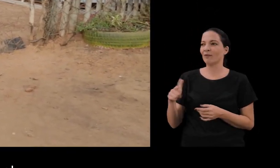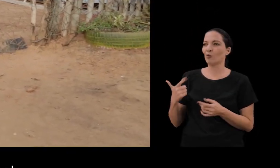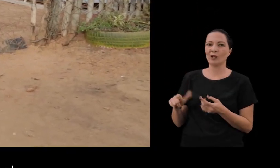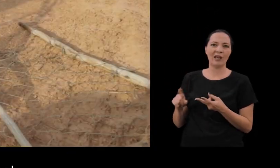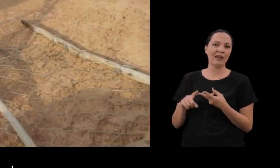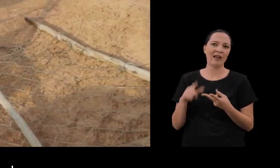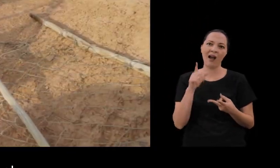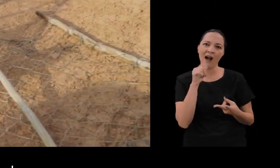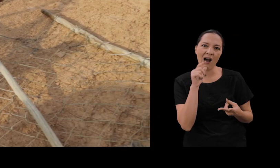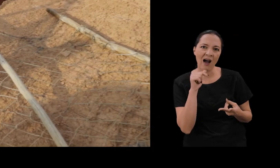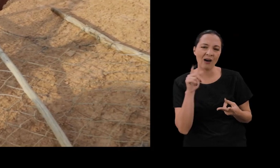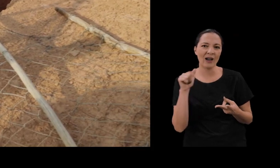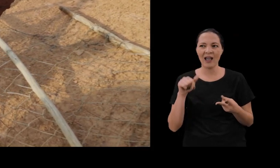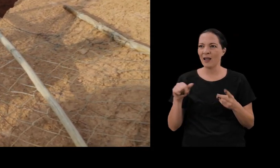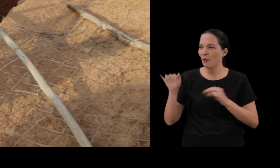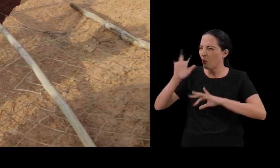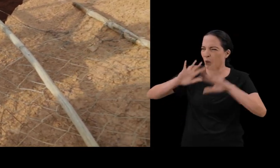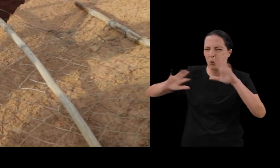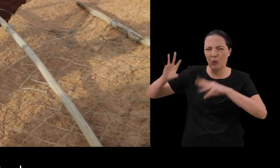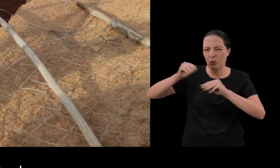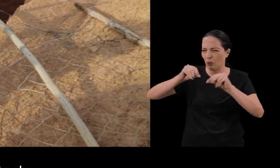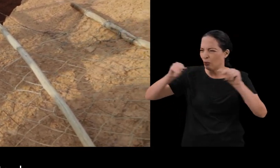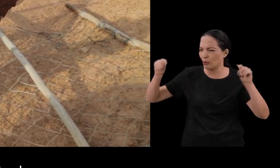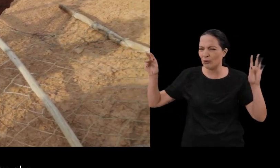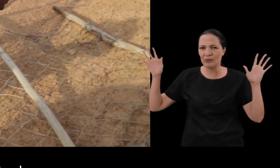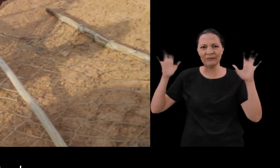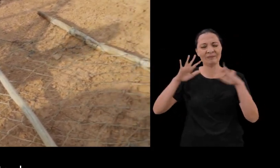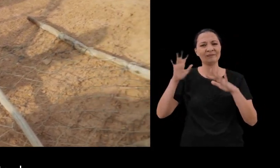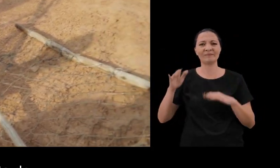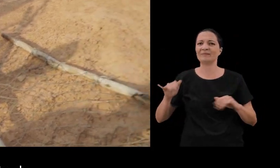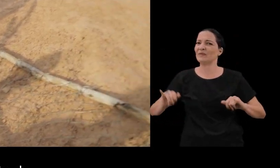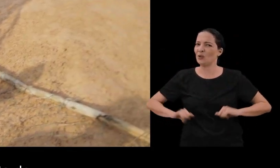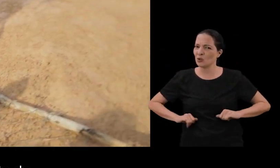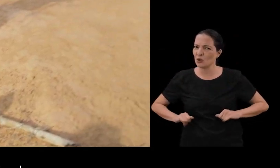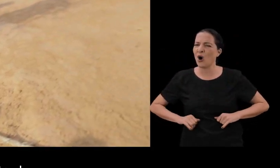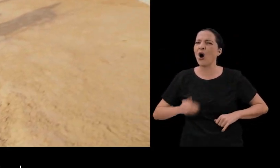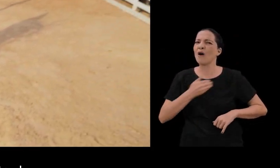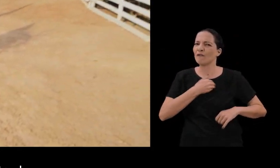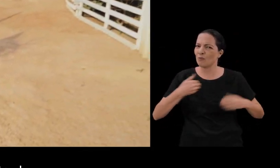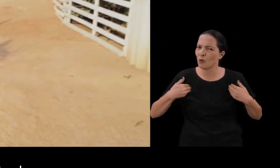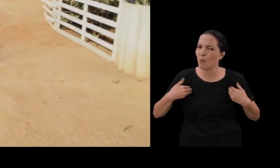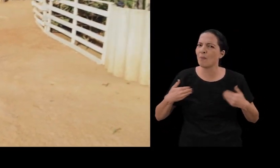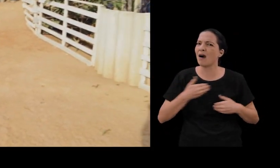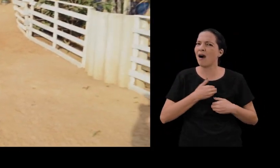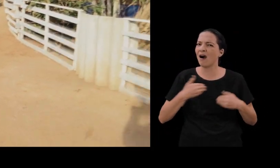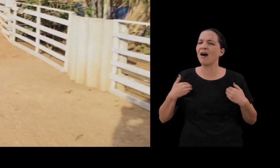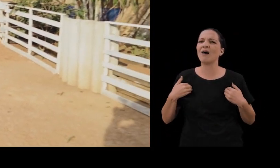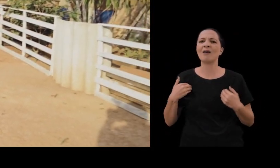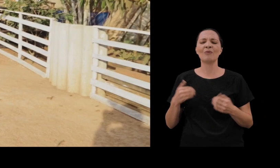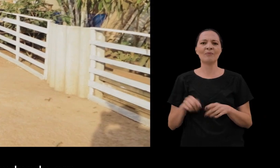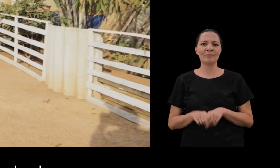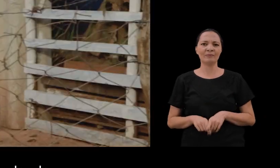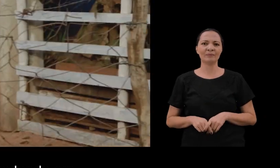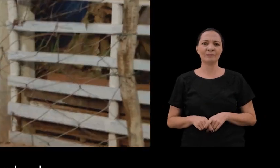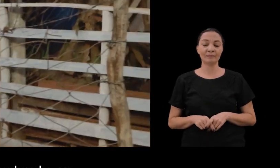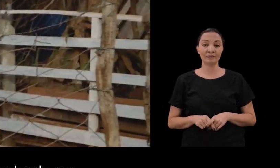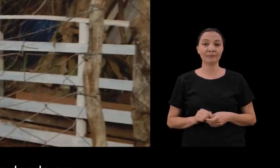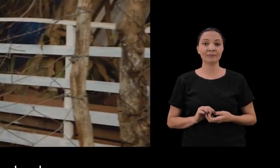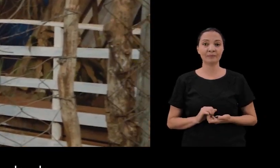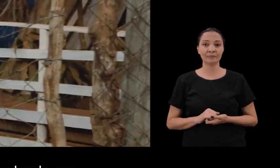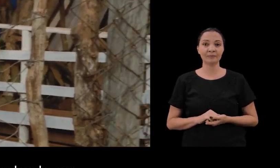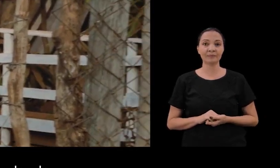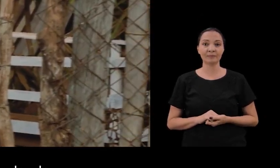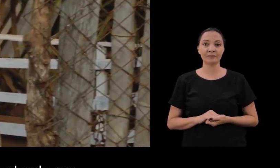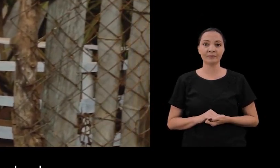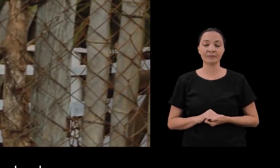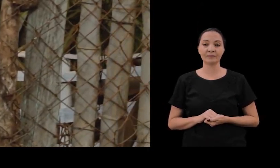vocês estão vendo aqui, é muita poeira, a pessoa sofre muito de pulmão, muito de pneumonia. Ficou só pulando em cima da